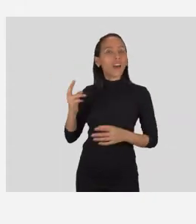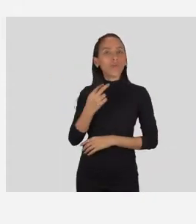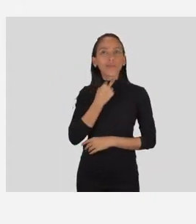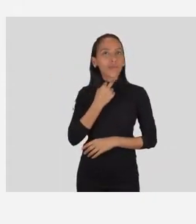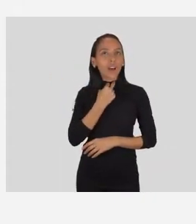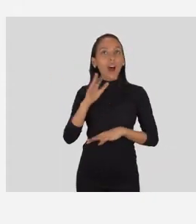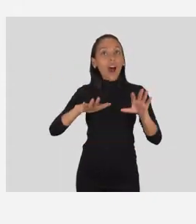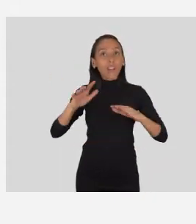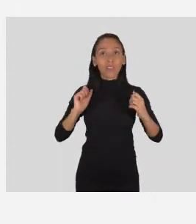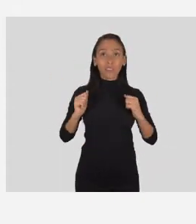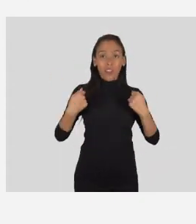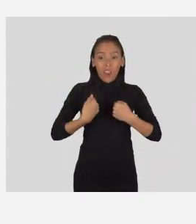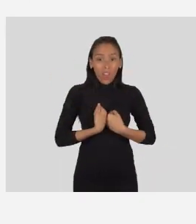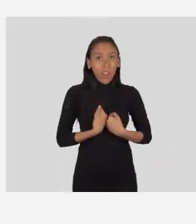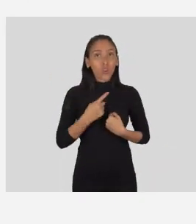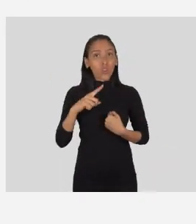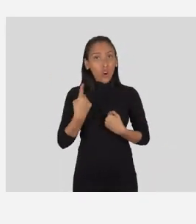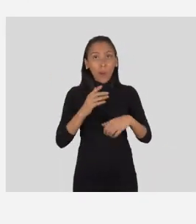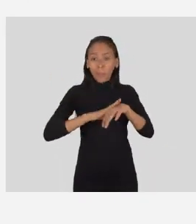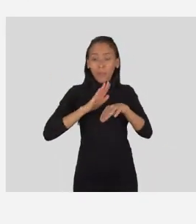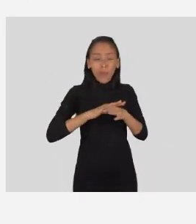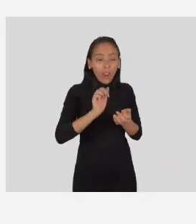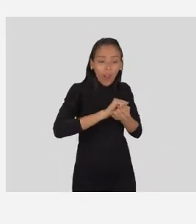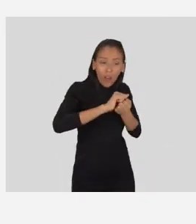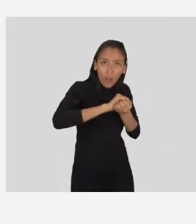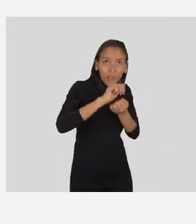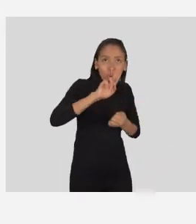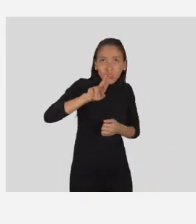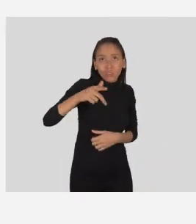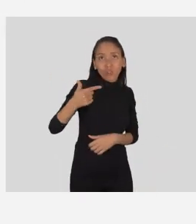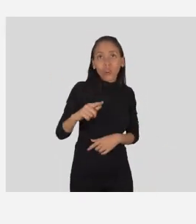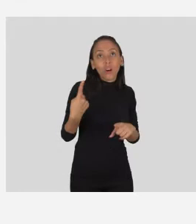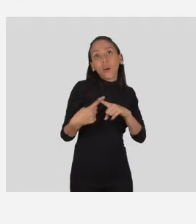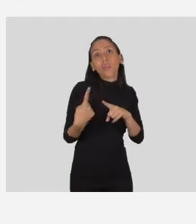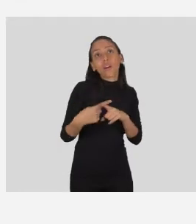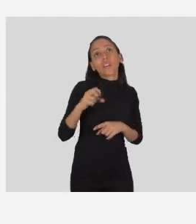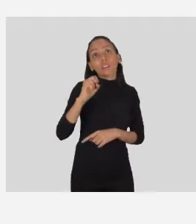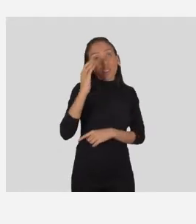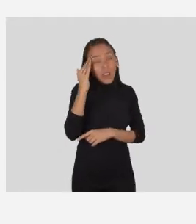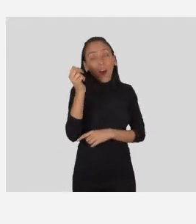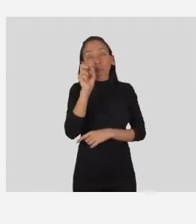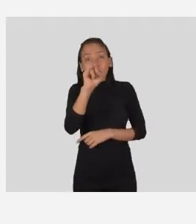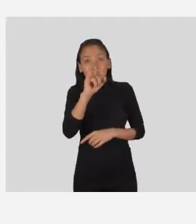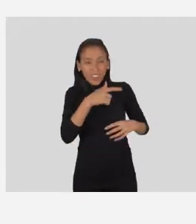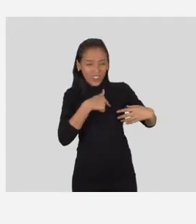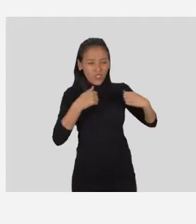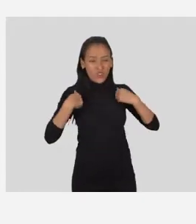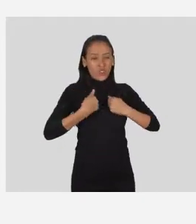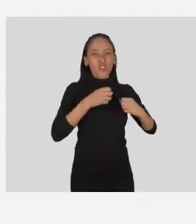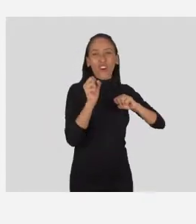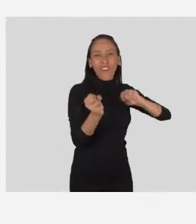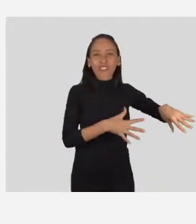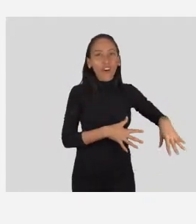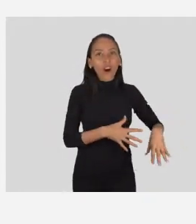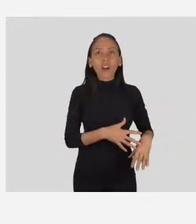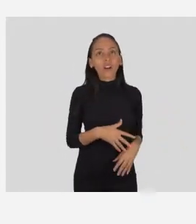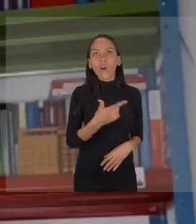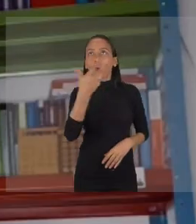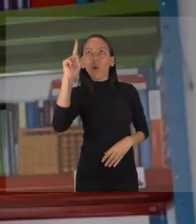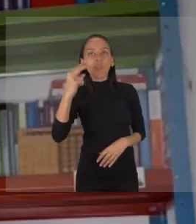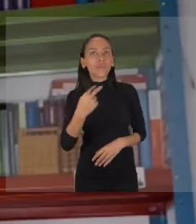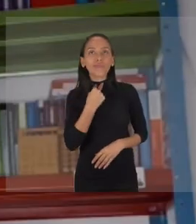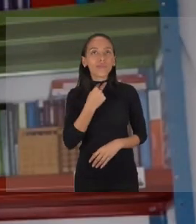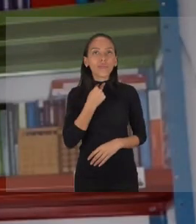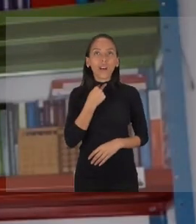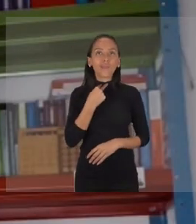jaleco nosso que a gente tem que lavar, reutilizar, porque a gente sabe que se jogar aquele, eu não vou ter outro depois.